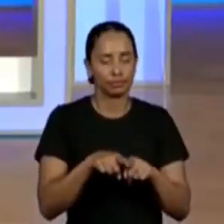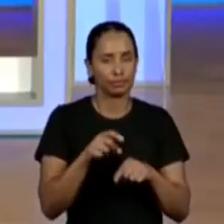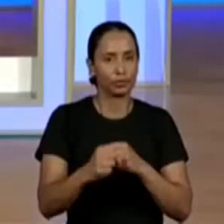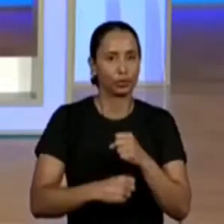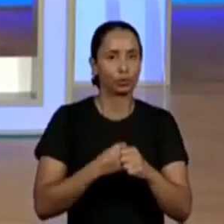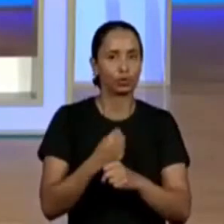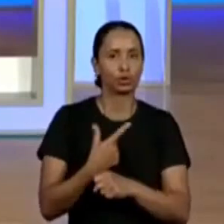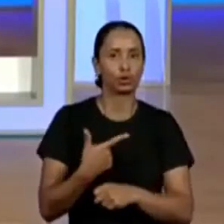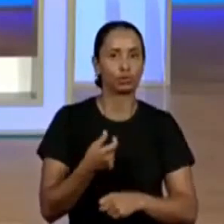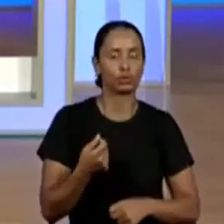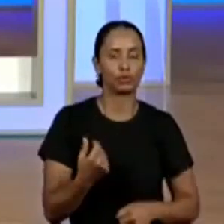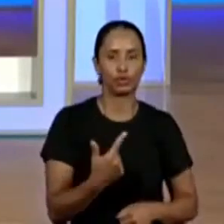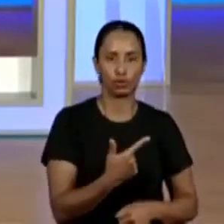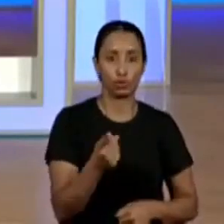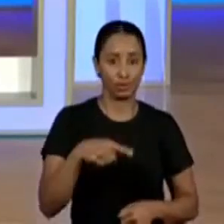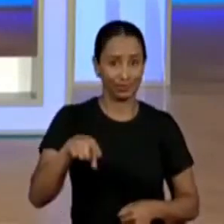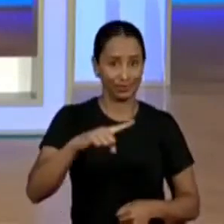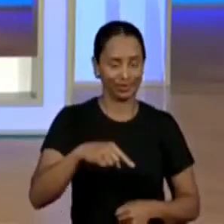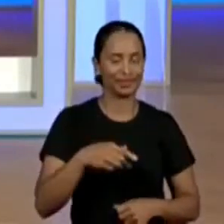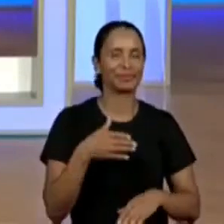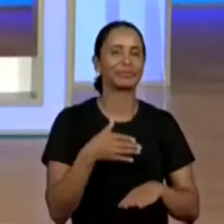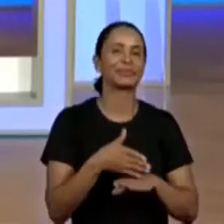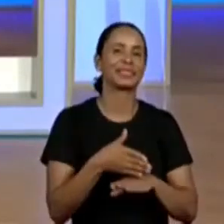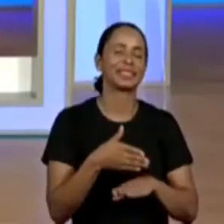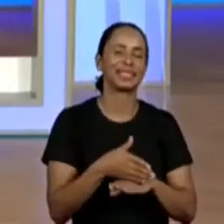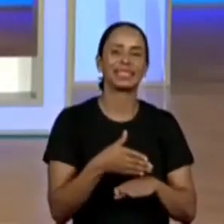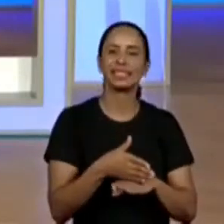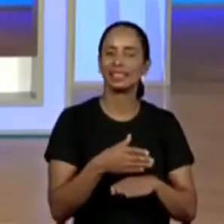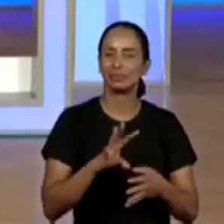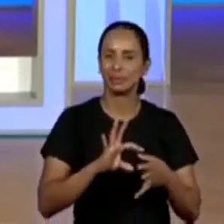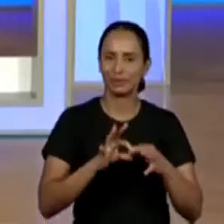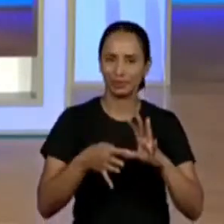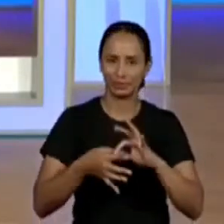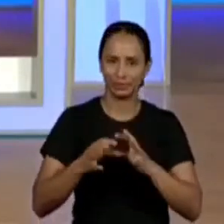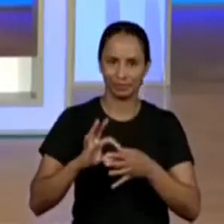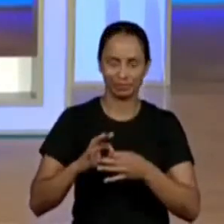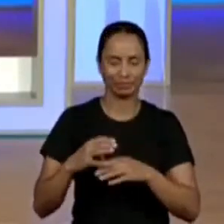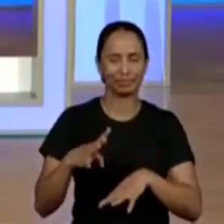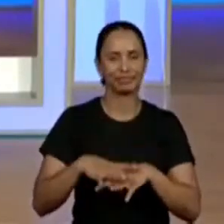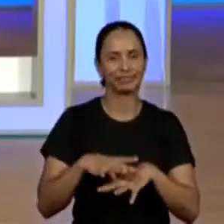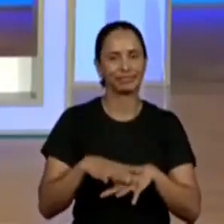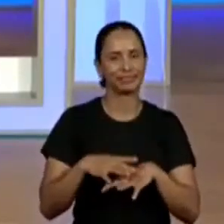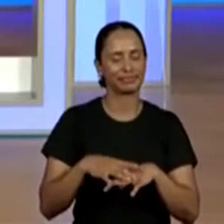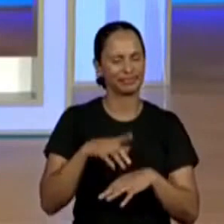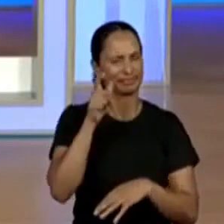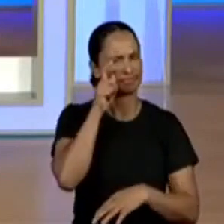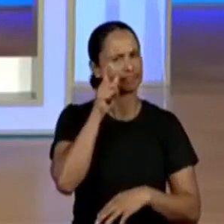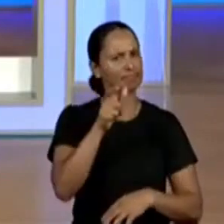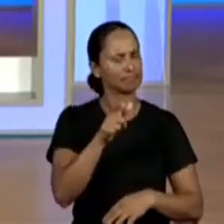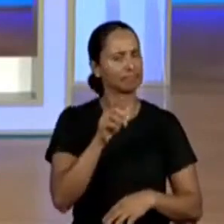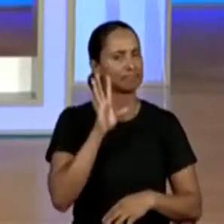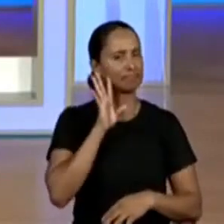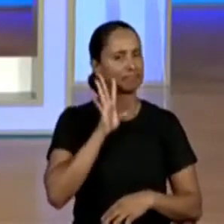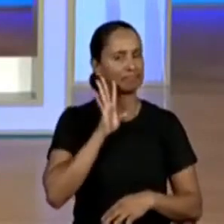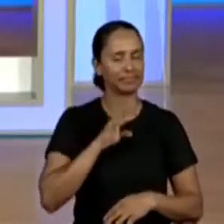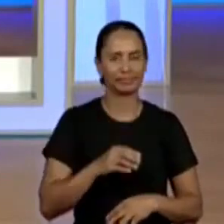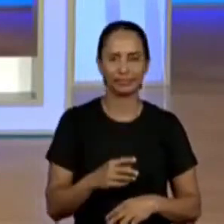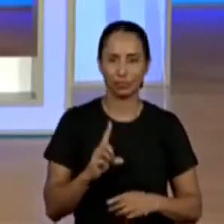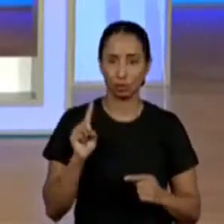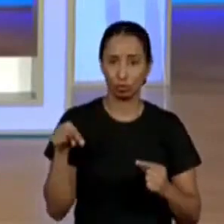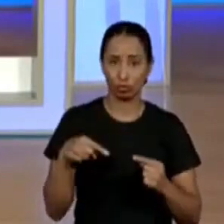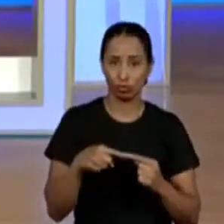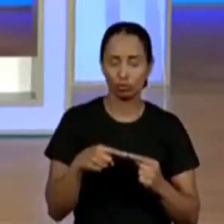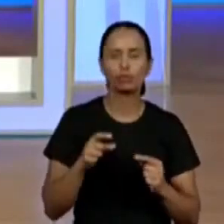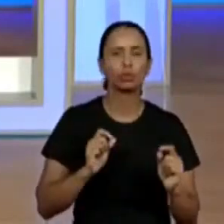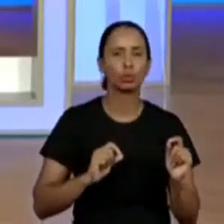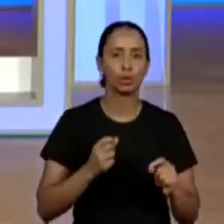2022, participe das Olimpíadas Brasileiras de Matemática, sempre interessante, sempre legal. A ideia hoje é nós vermos